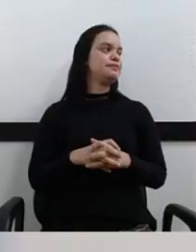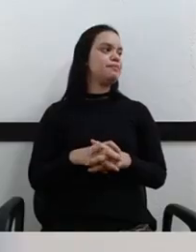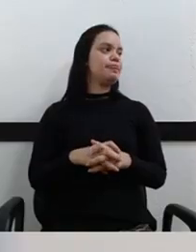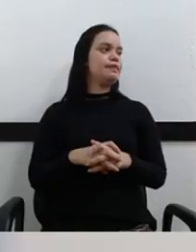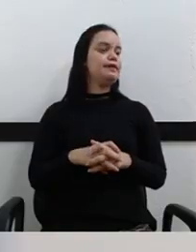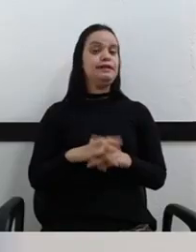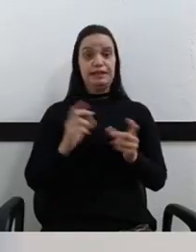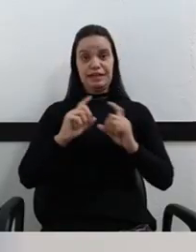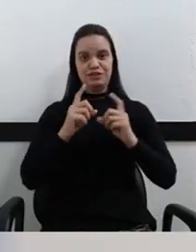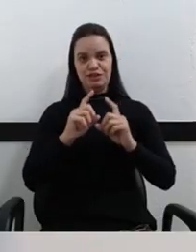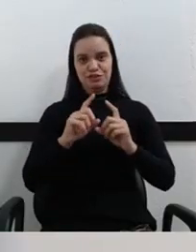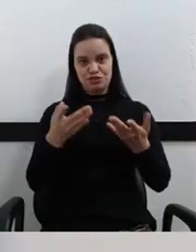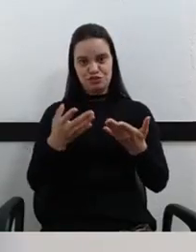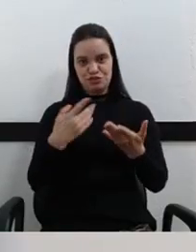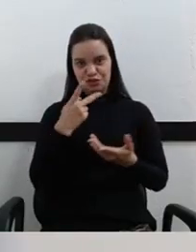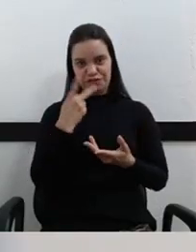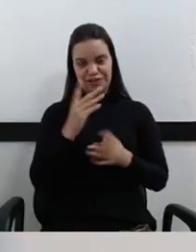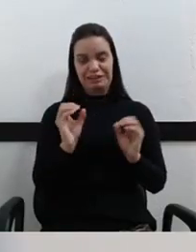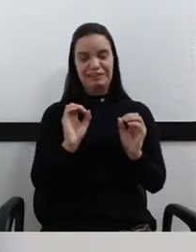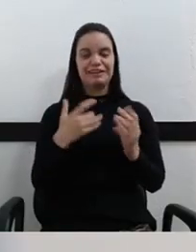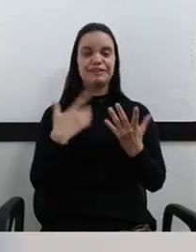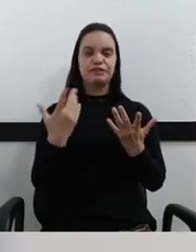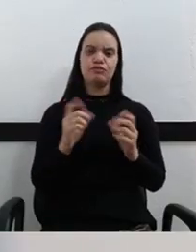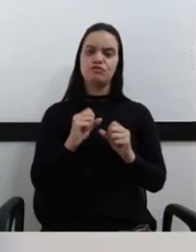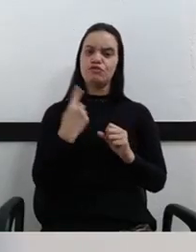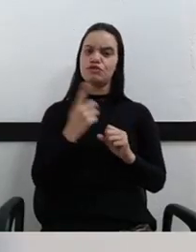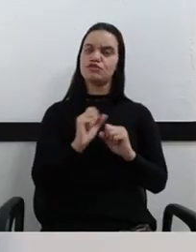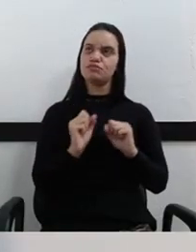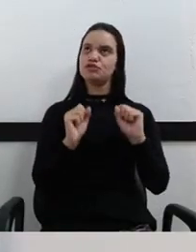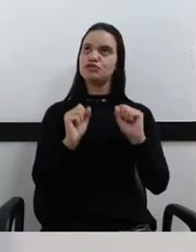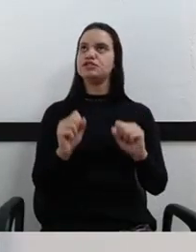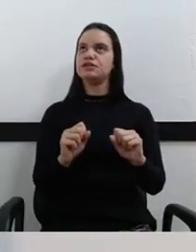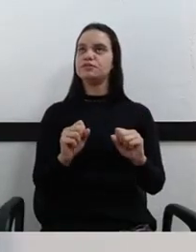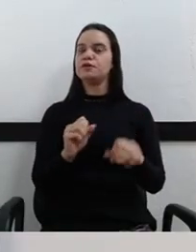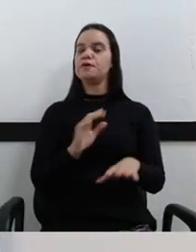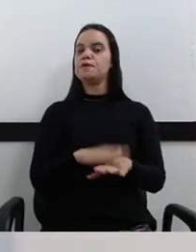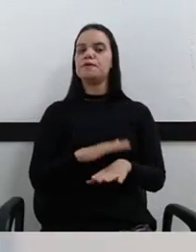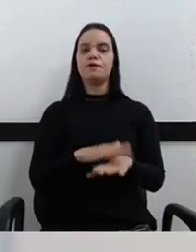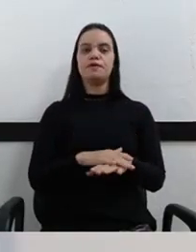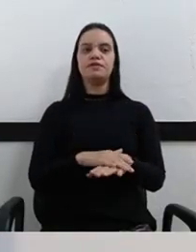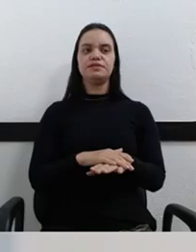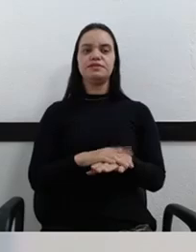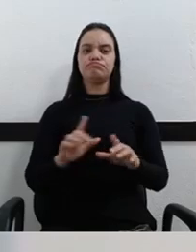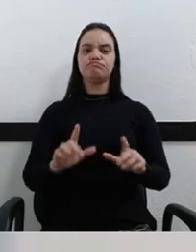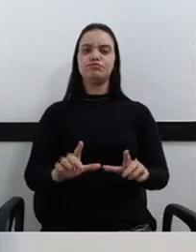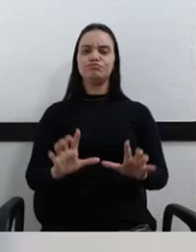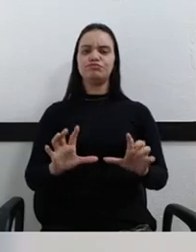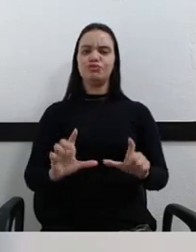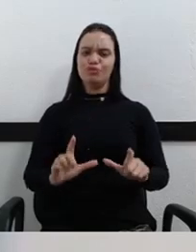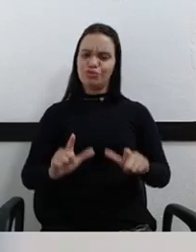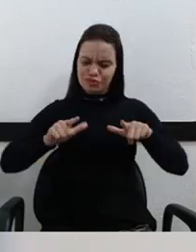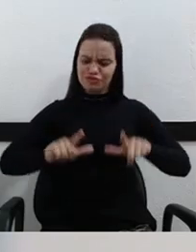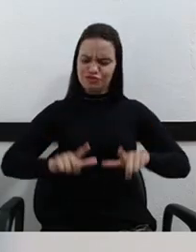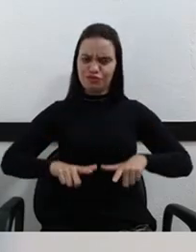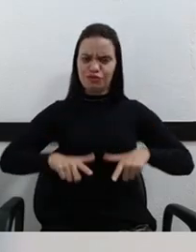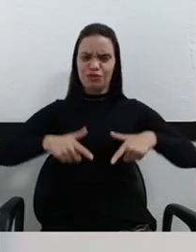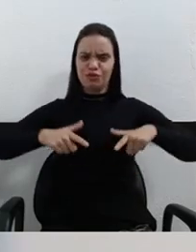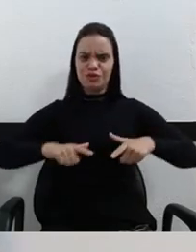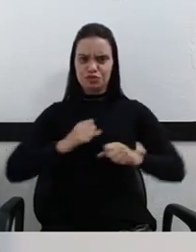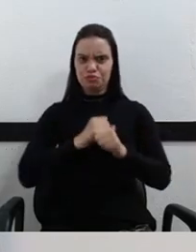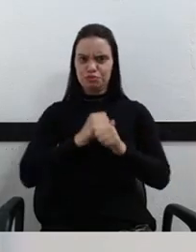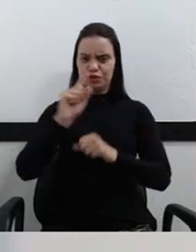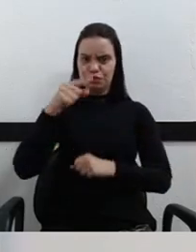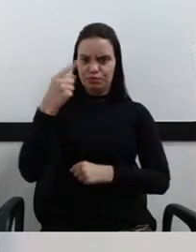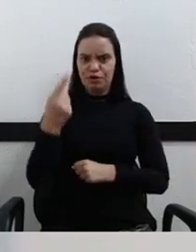última sessão, eu acho que a gente poderia fazer um esforço maior no ano que